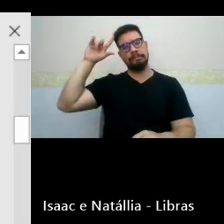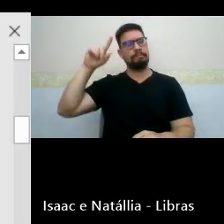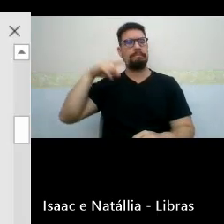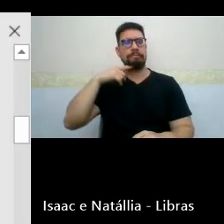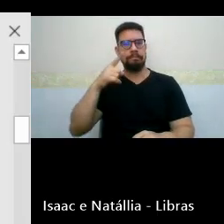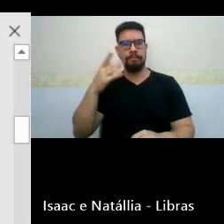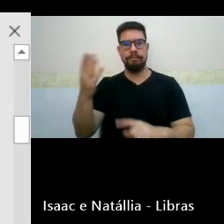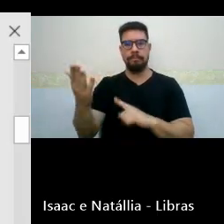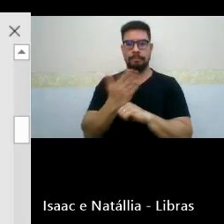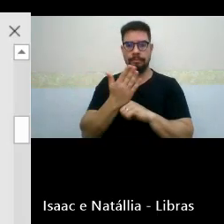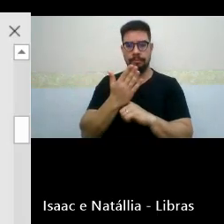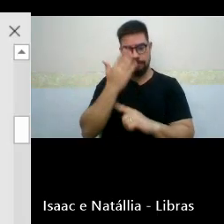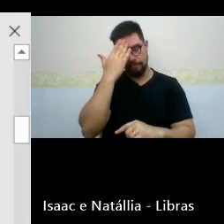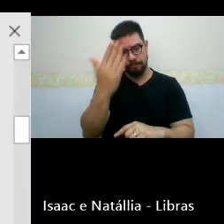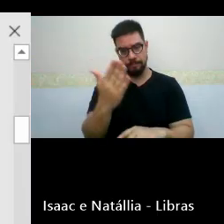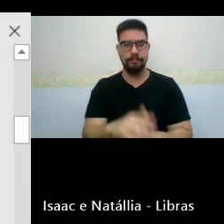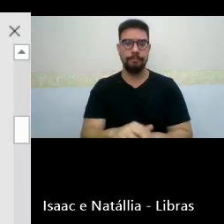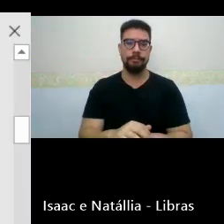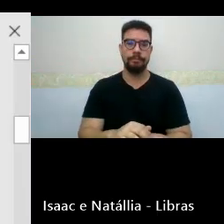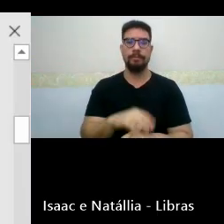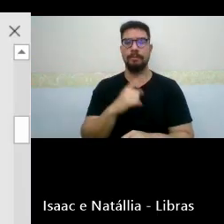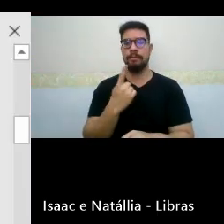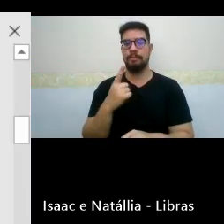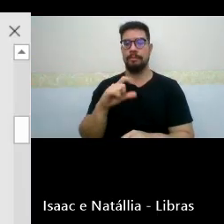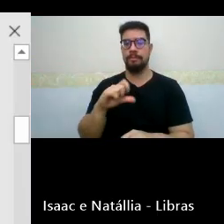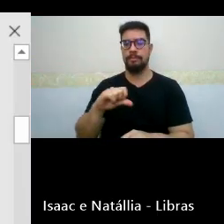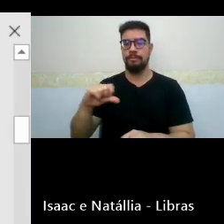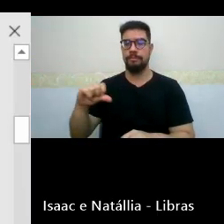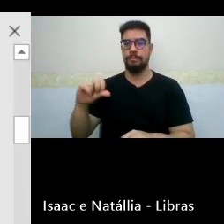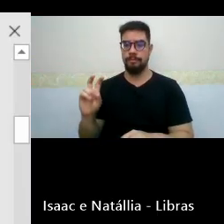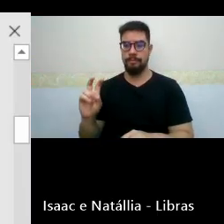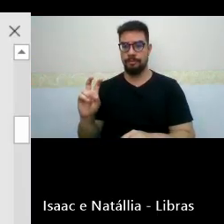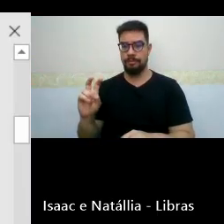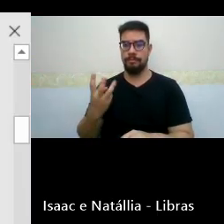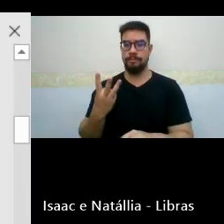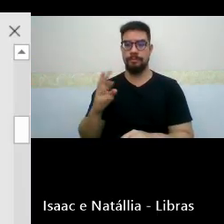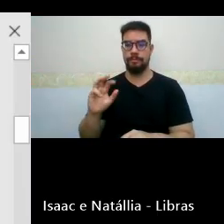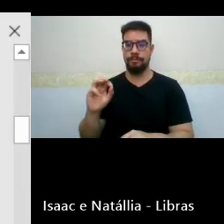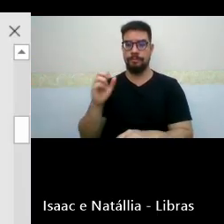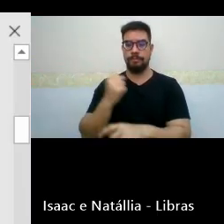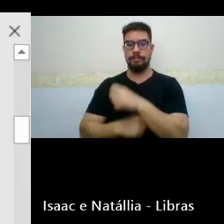pela ajuda aí. Bom, 1995, há 30 anos atrás.